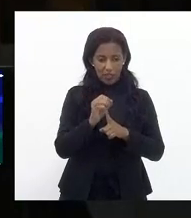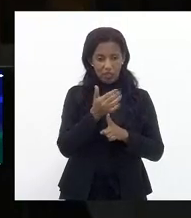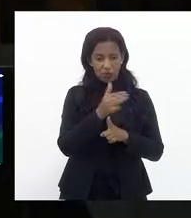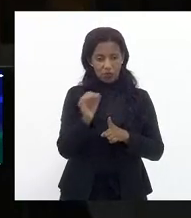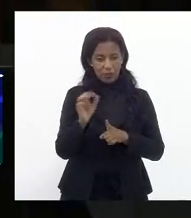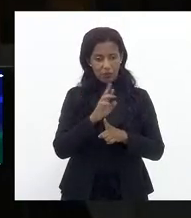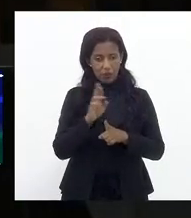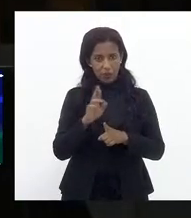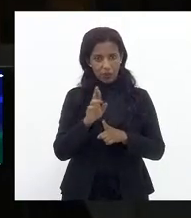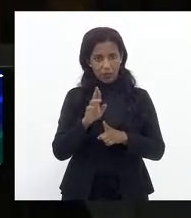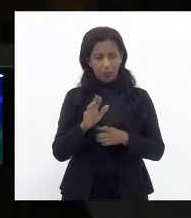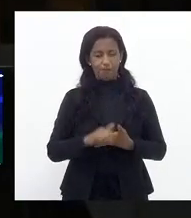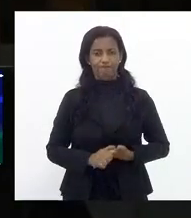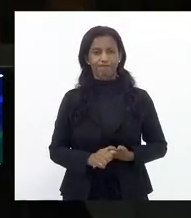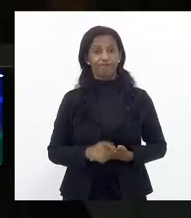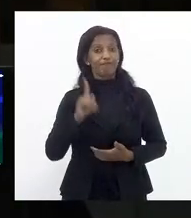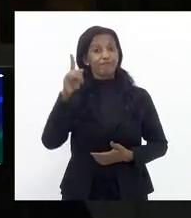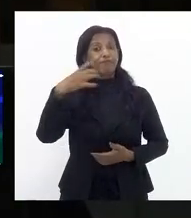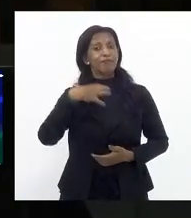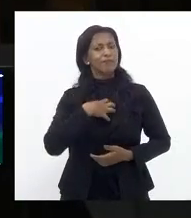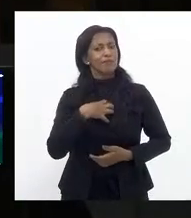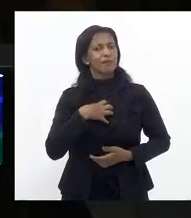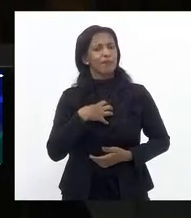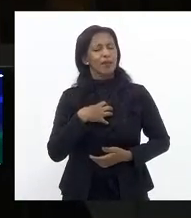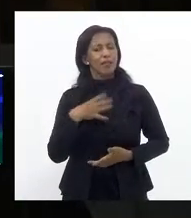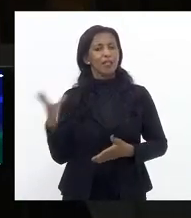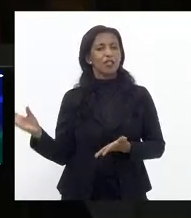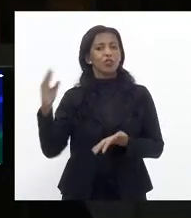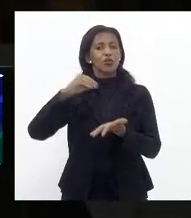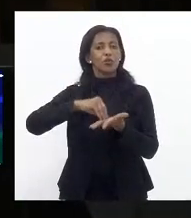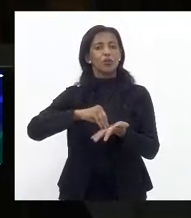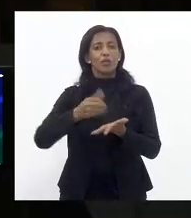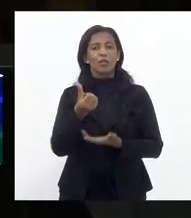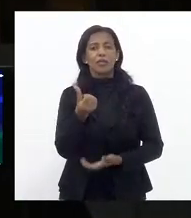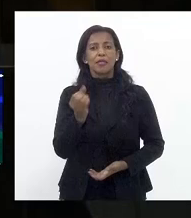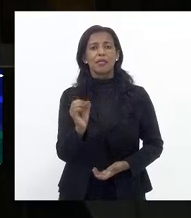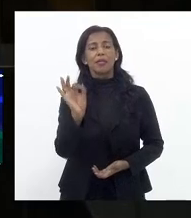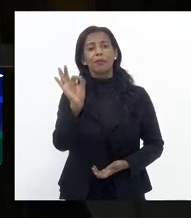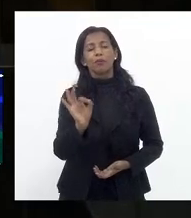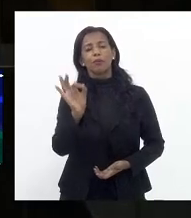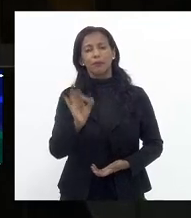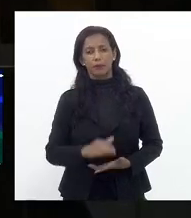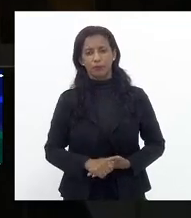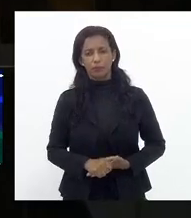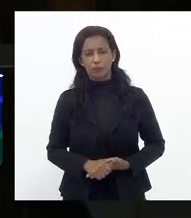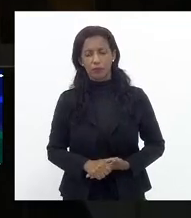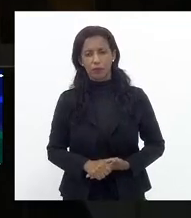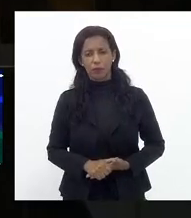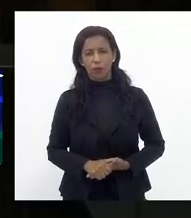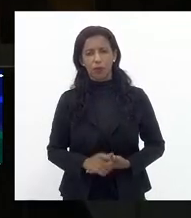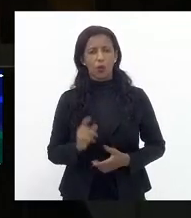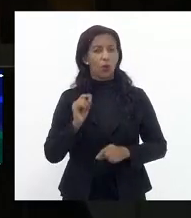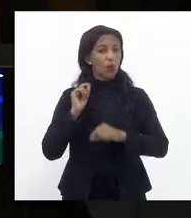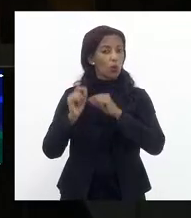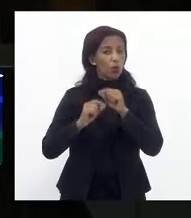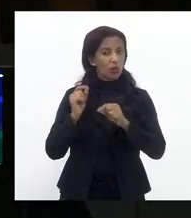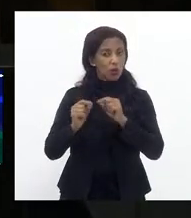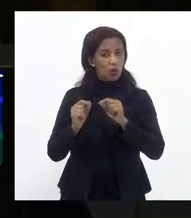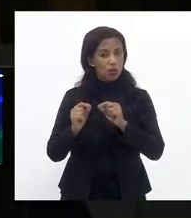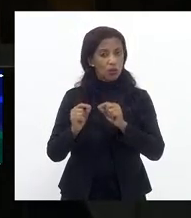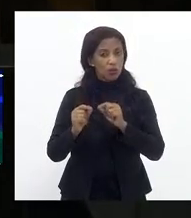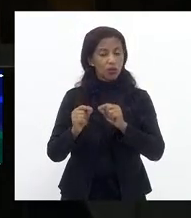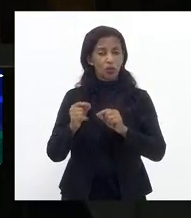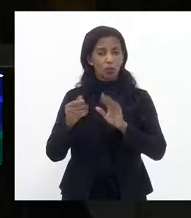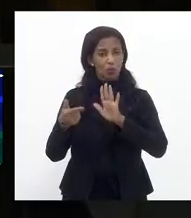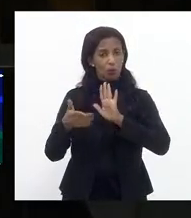100%. Na Bahia, senhor presidente, eles colocaram a transição de 60%. O que nós estamos propondo